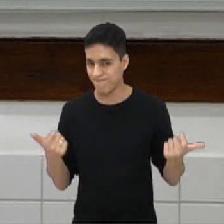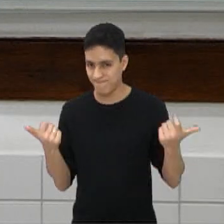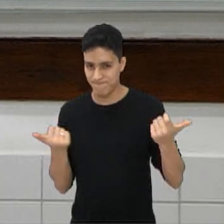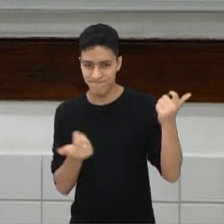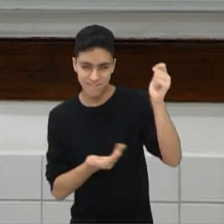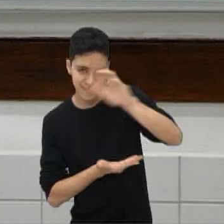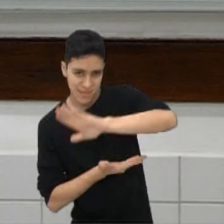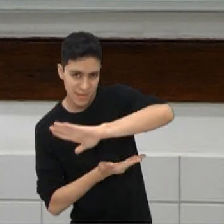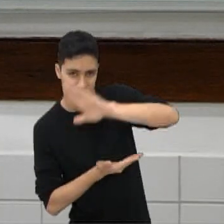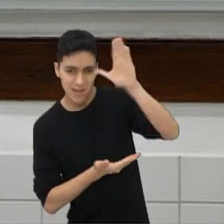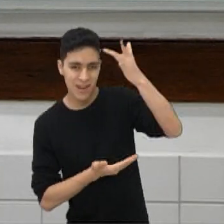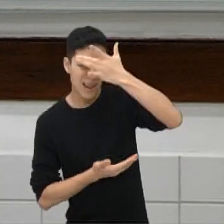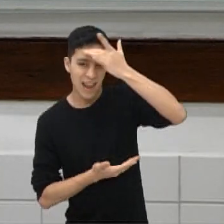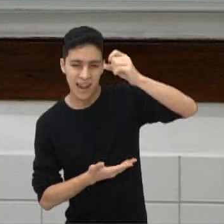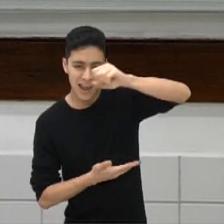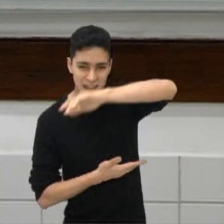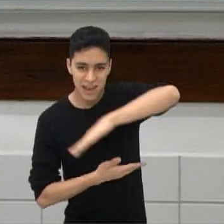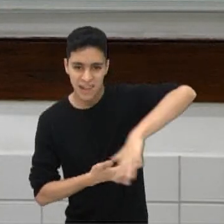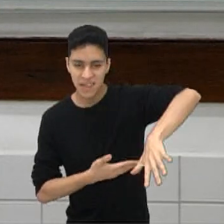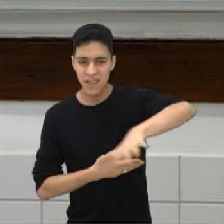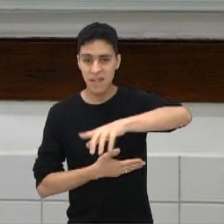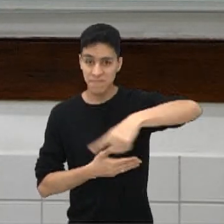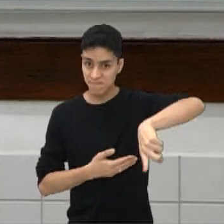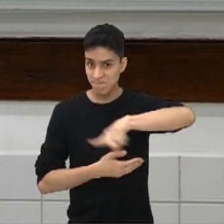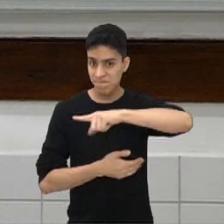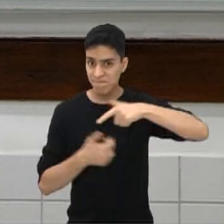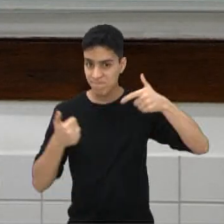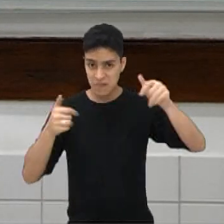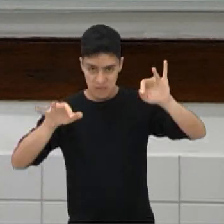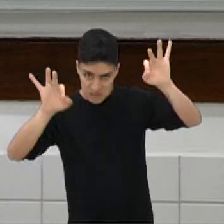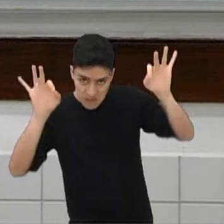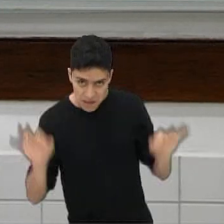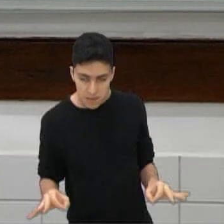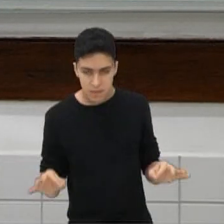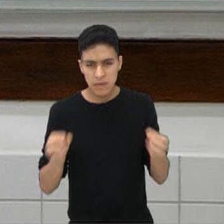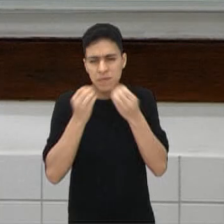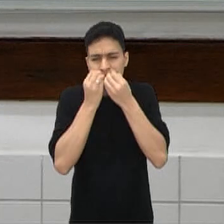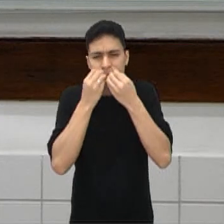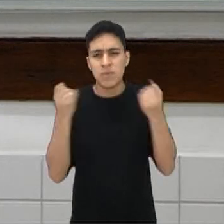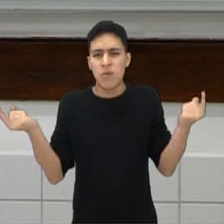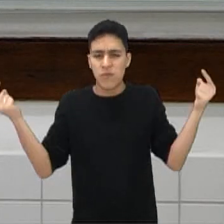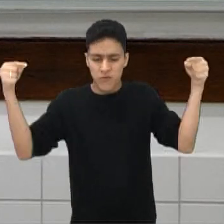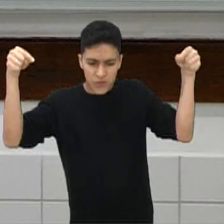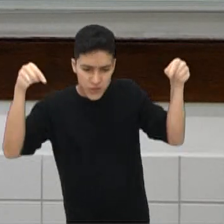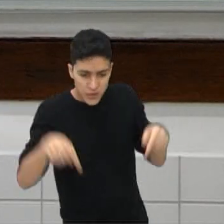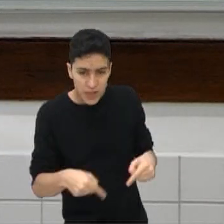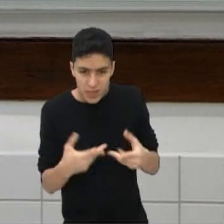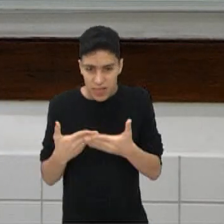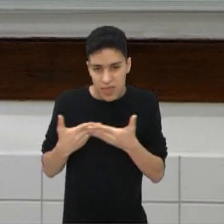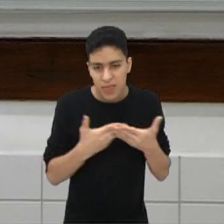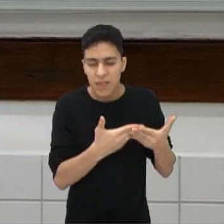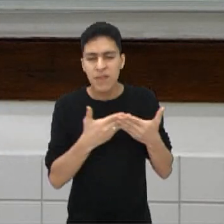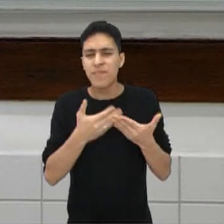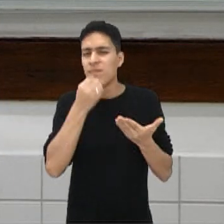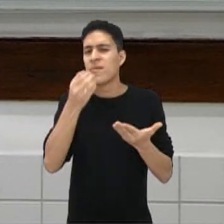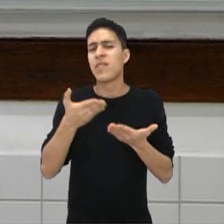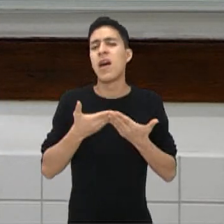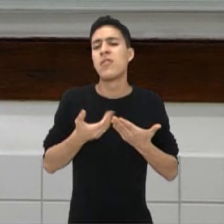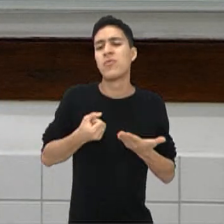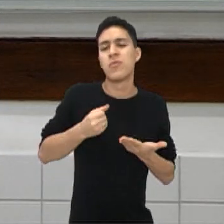Olá, galerinha! Tudo certinho com vocês? Que bom que vocês estão aqui. Sejam bem-vindos à aula